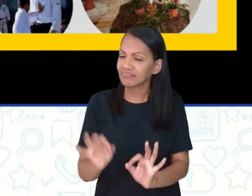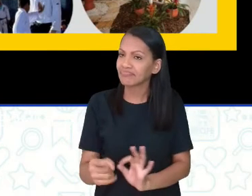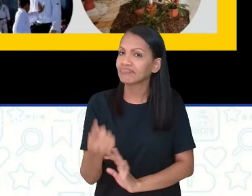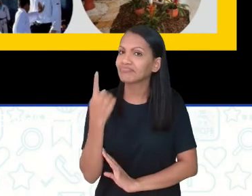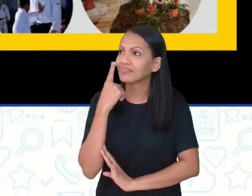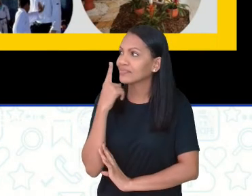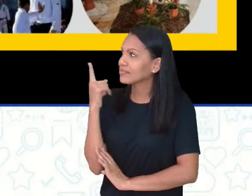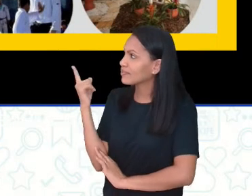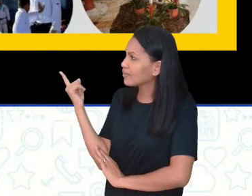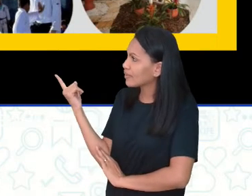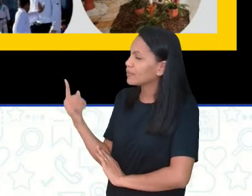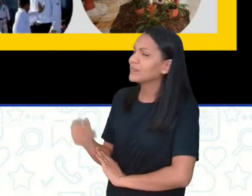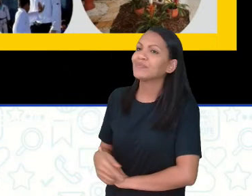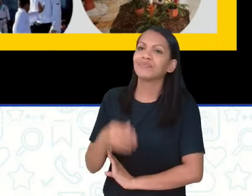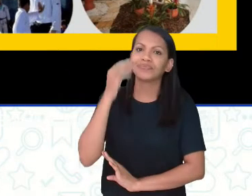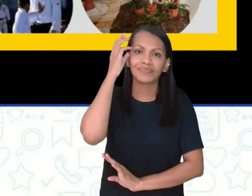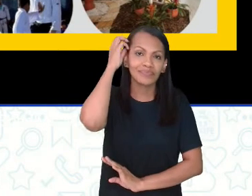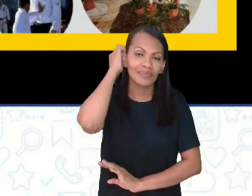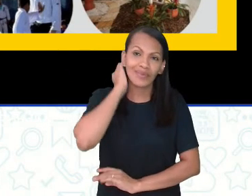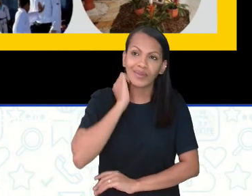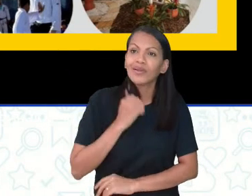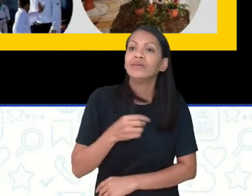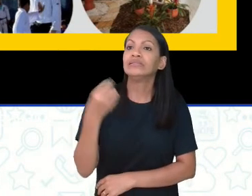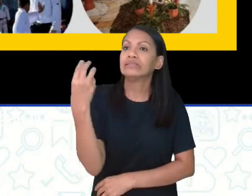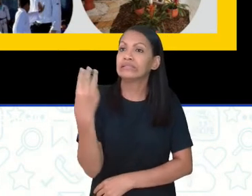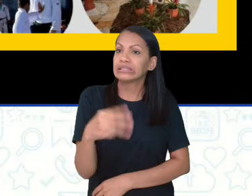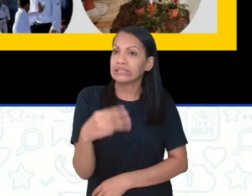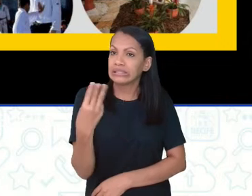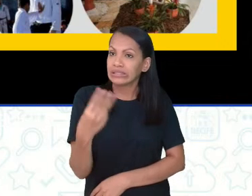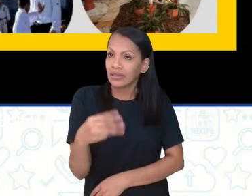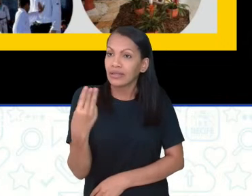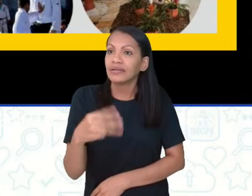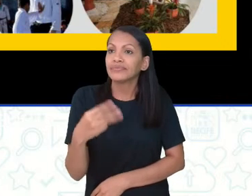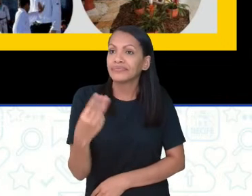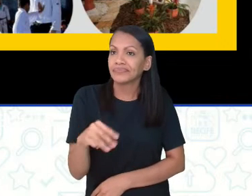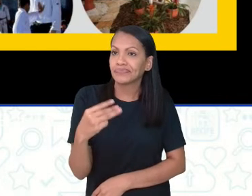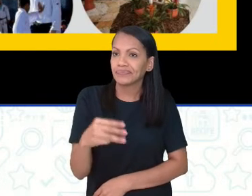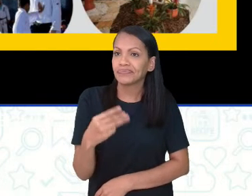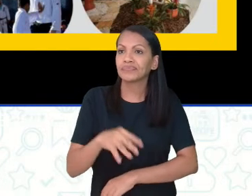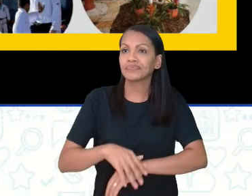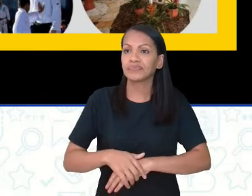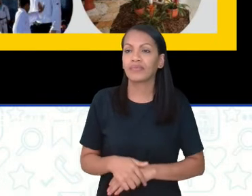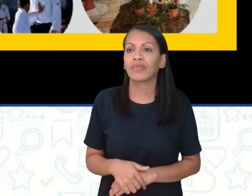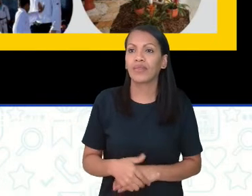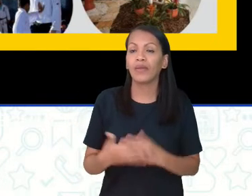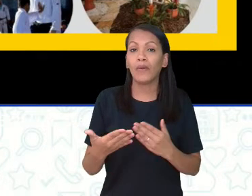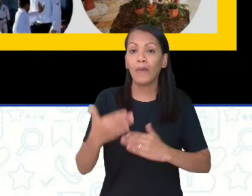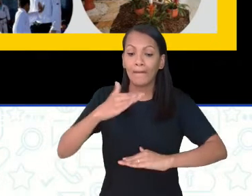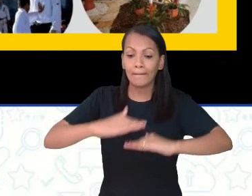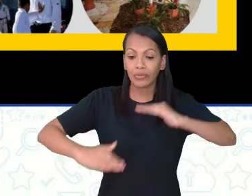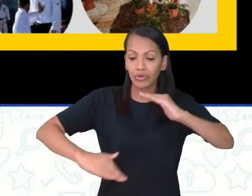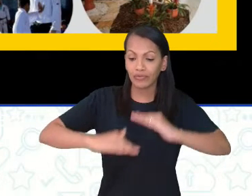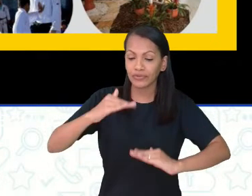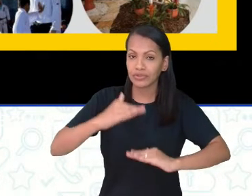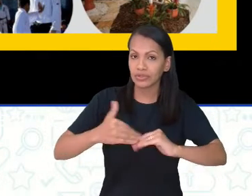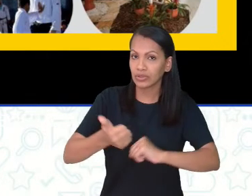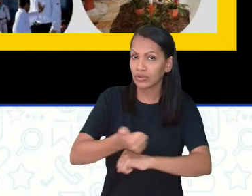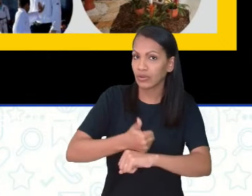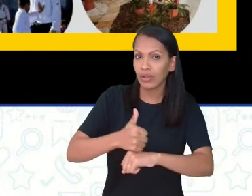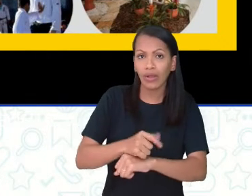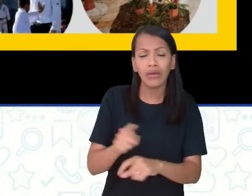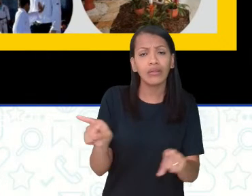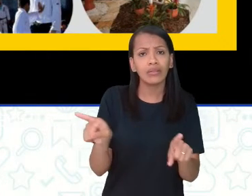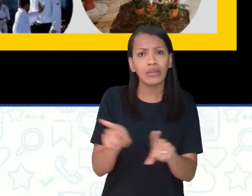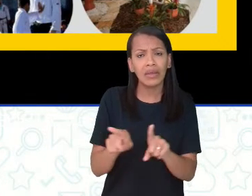217, nós temos o tratamento diferenciado para o desporto profissional e não profissional. Isso aí eu também já falei, não vou ficar me